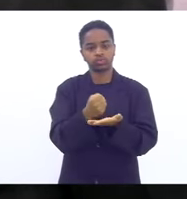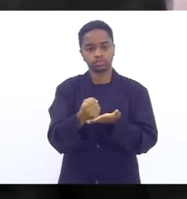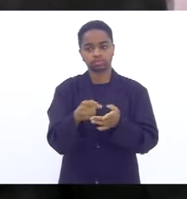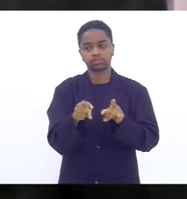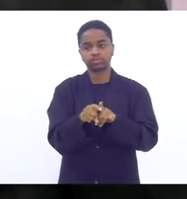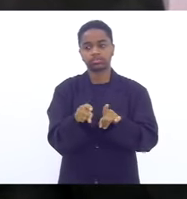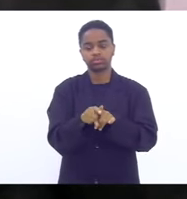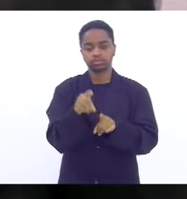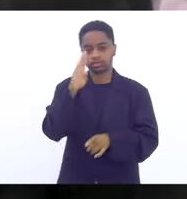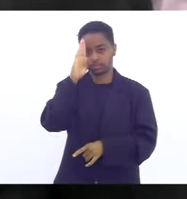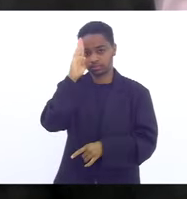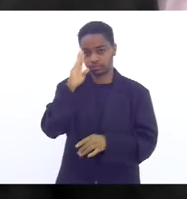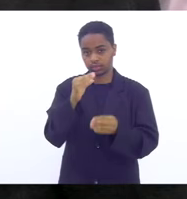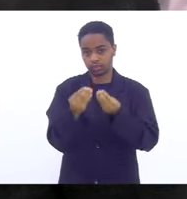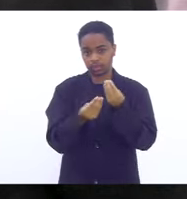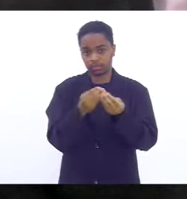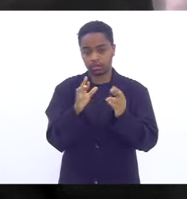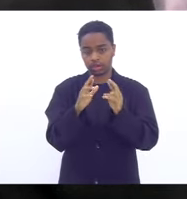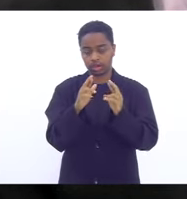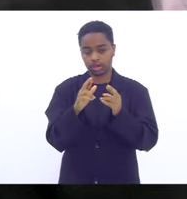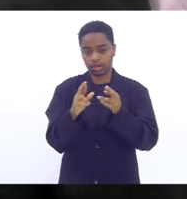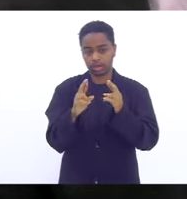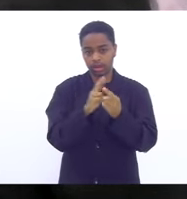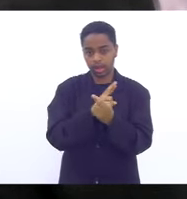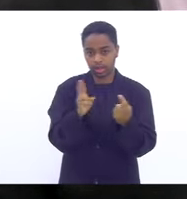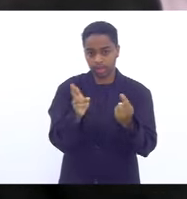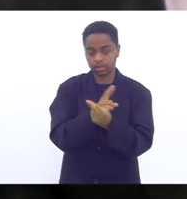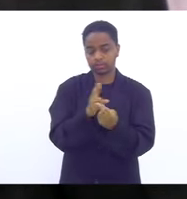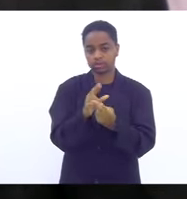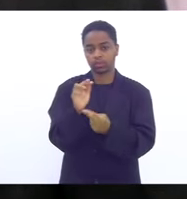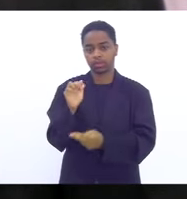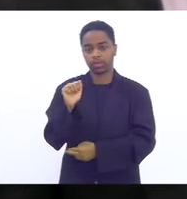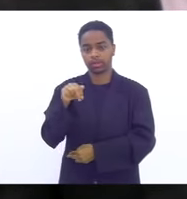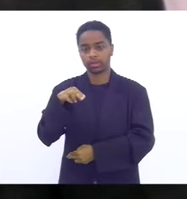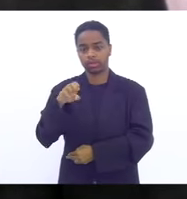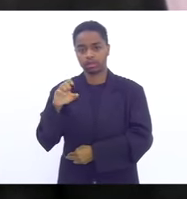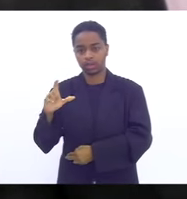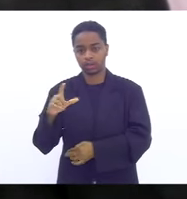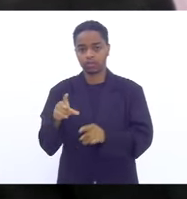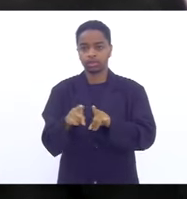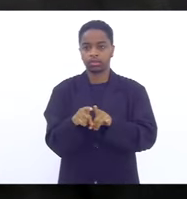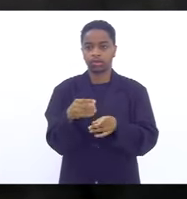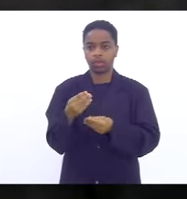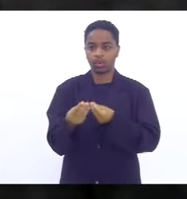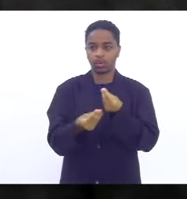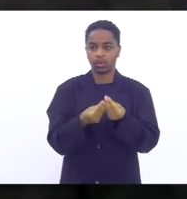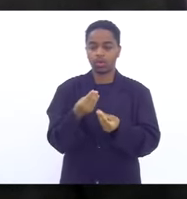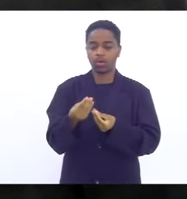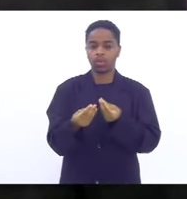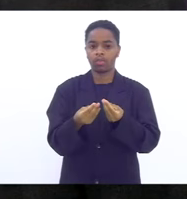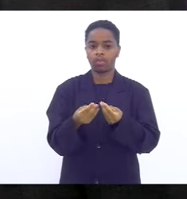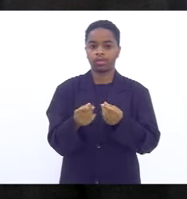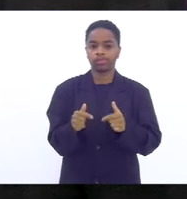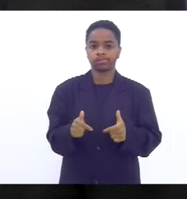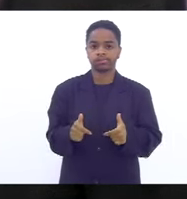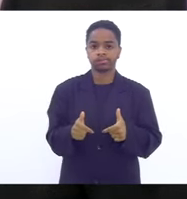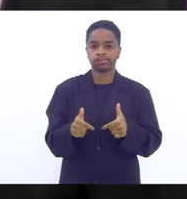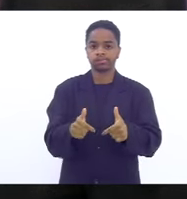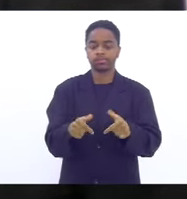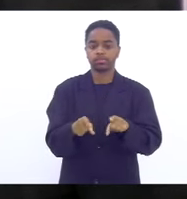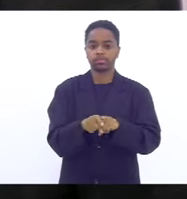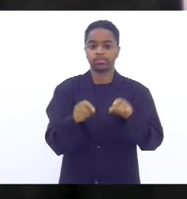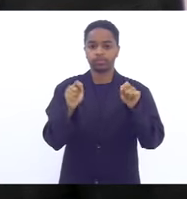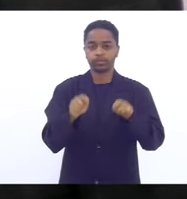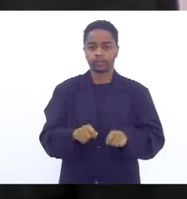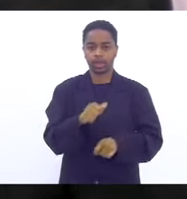sobretudo, nessa relação com a Agência Reguladora Nacional e a sua extensão de capilaridade e competência para o